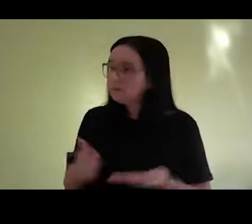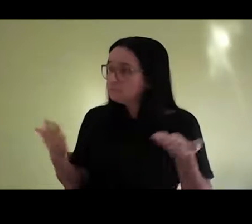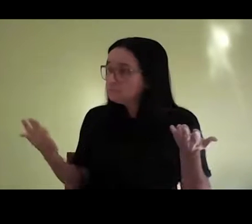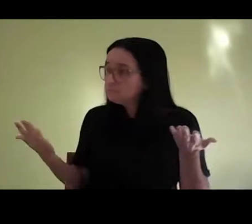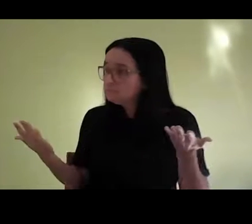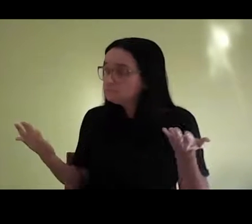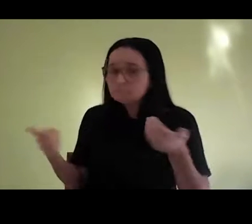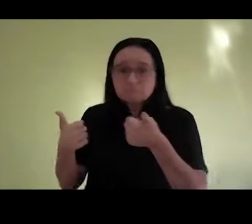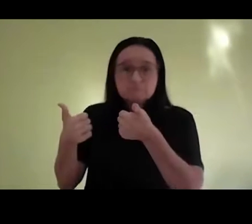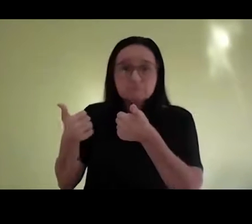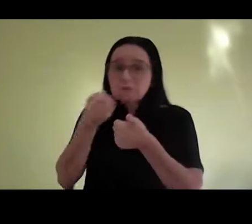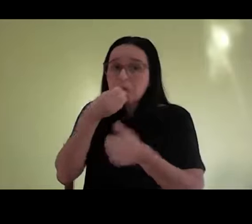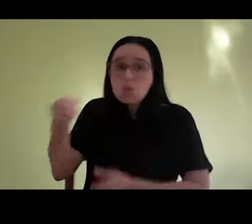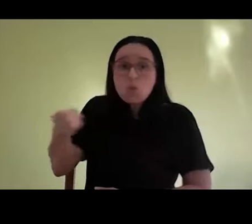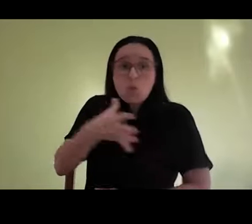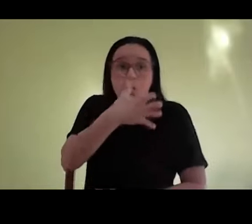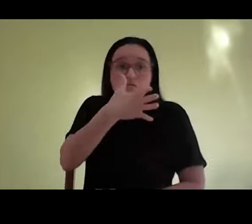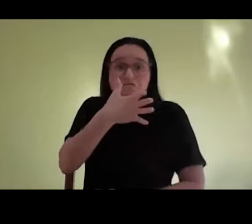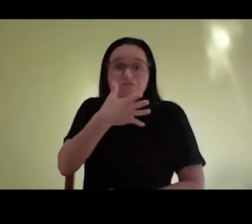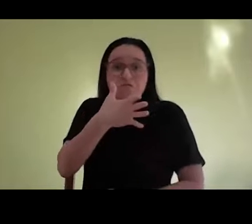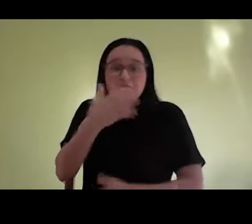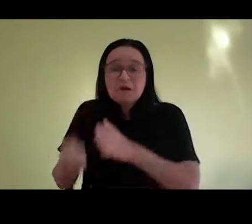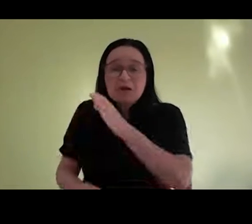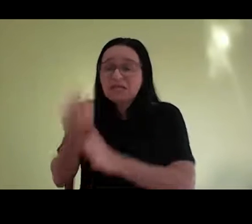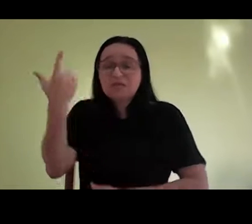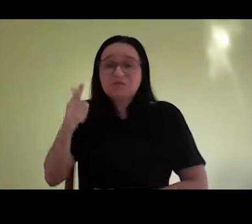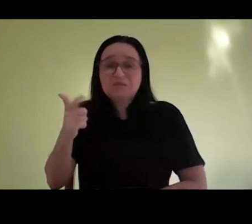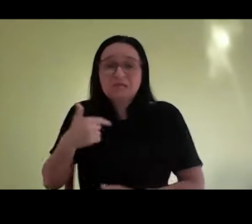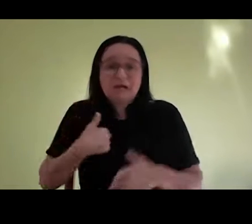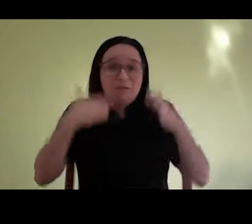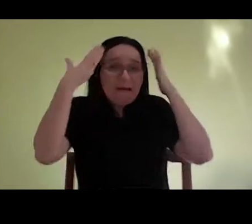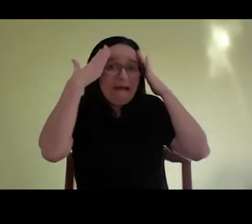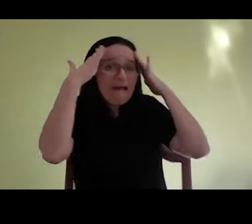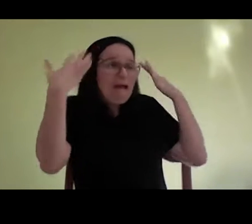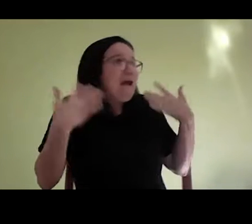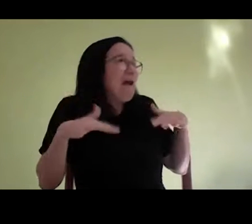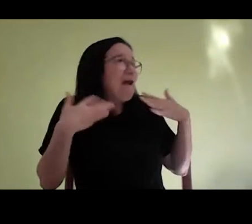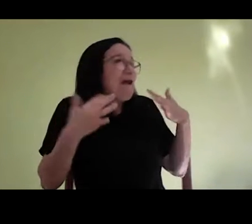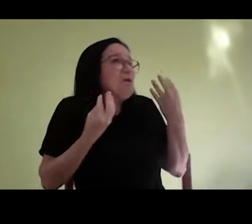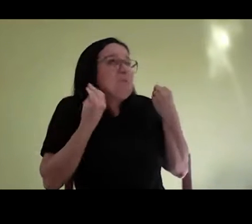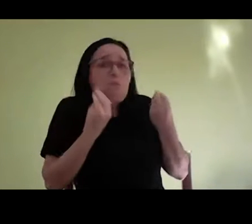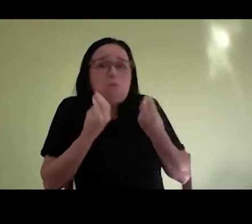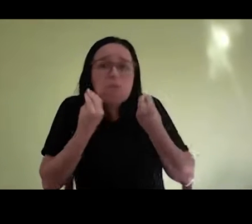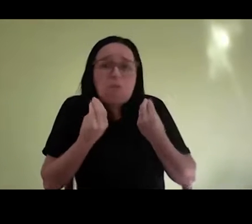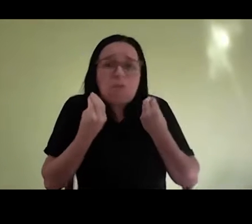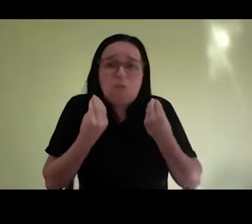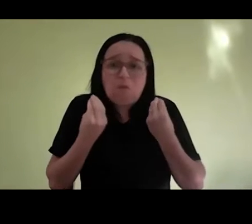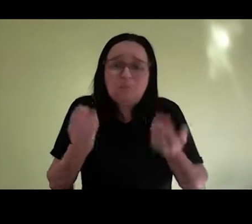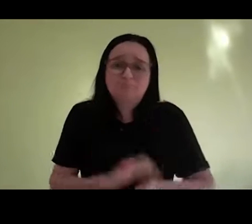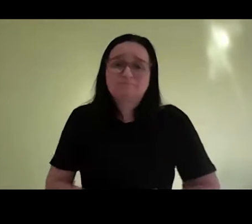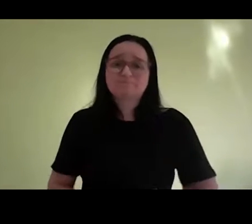fez, é tudo muito novo. Eu pensei, ai meu Deus, que roubada que eu vou me enfiar.